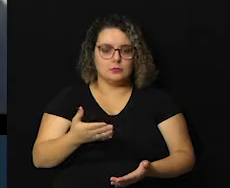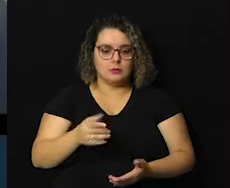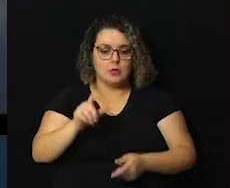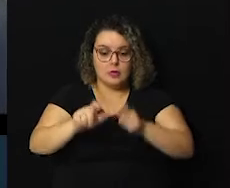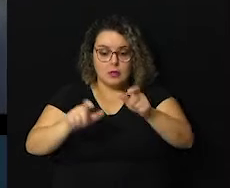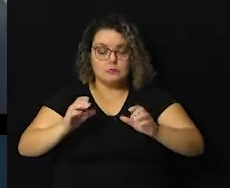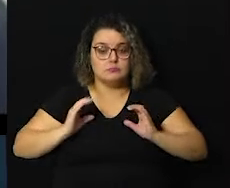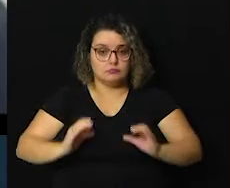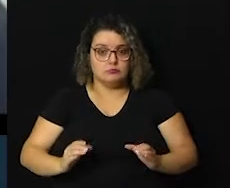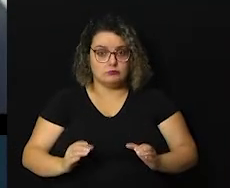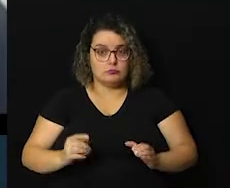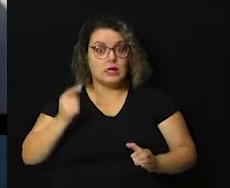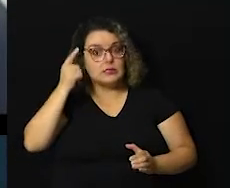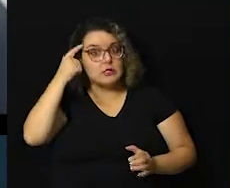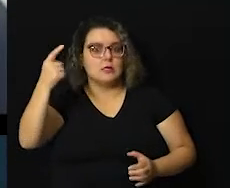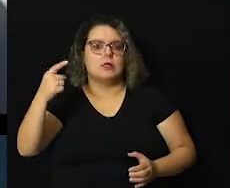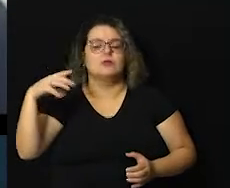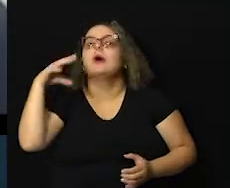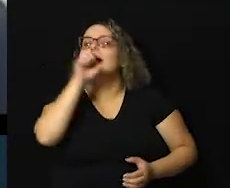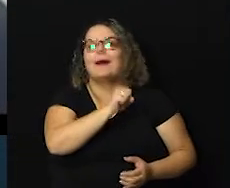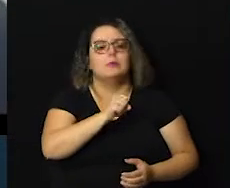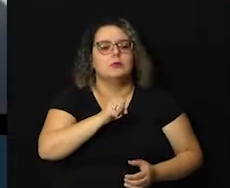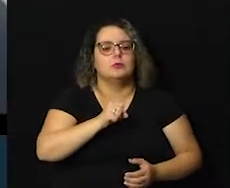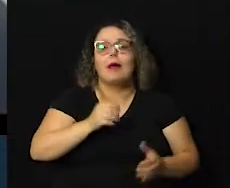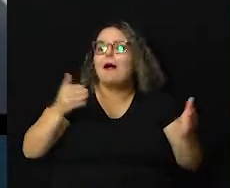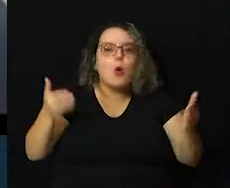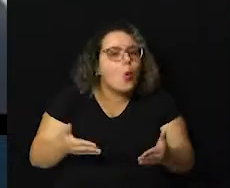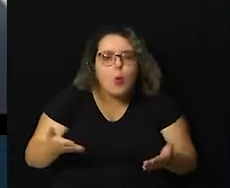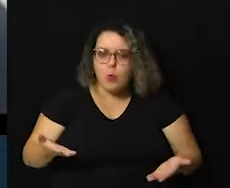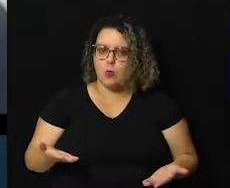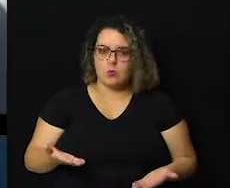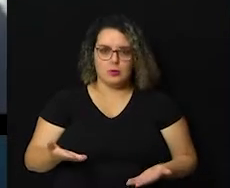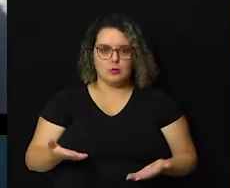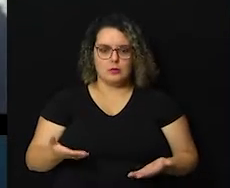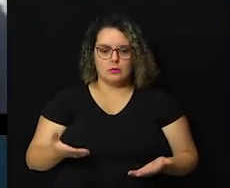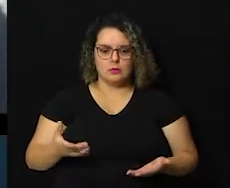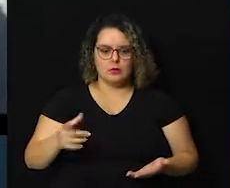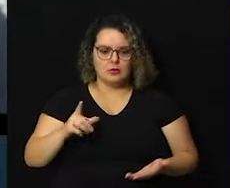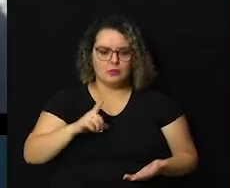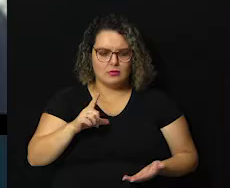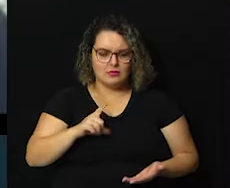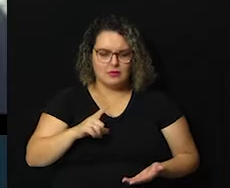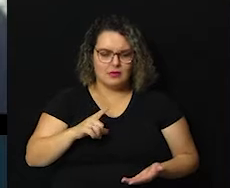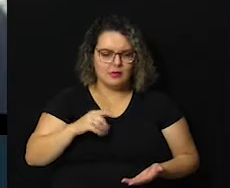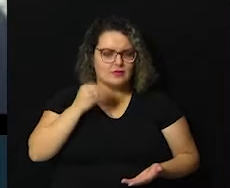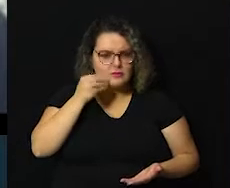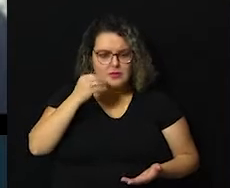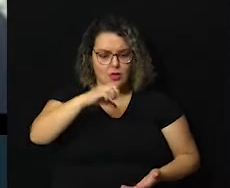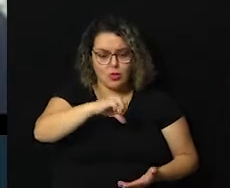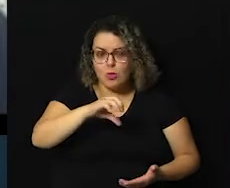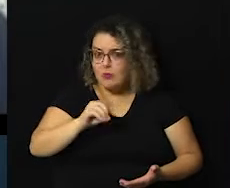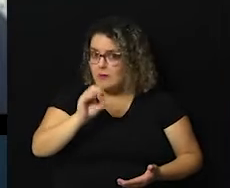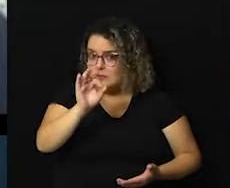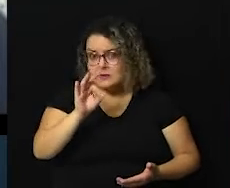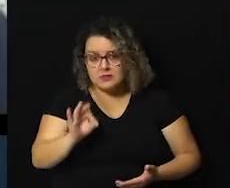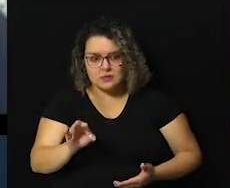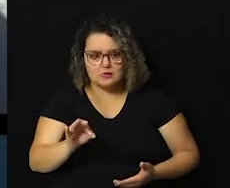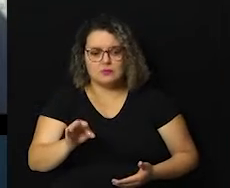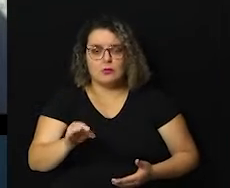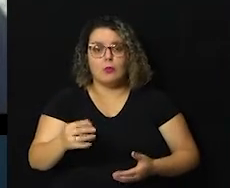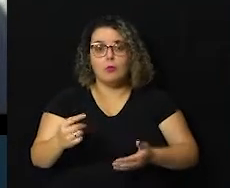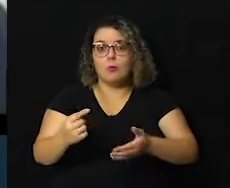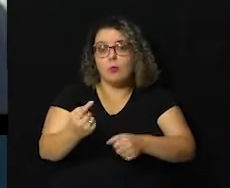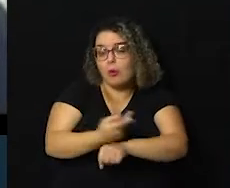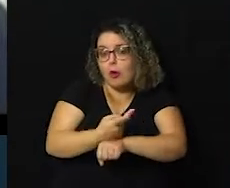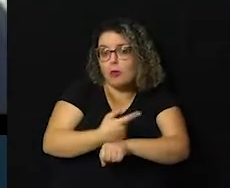as pessoas vão se comportar nessa formatação né ninguém mais aceitou eu tenho várias e noventa porcento de quente de legumes com